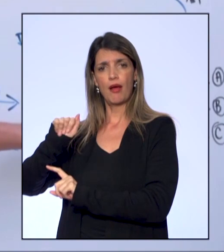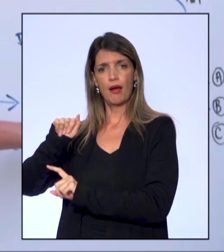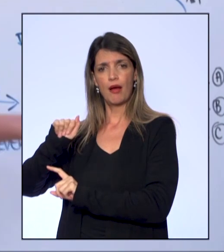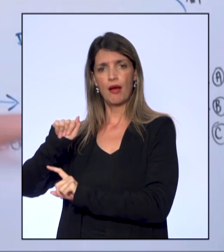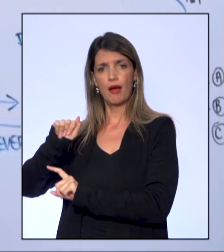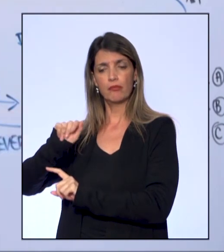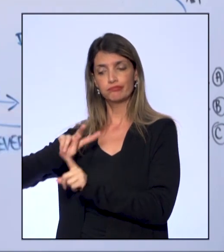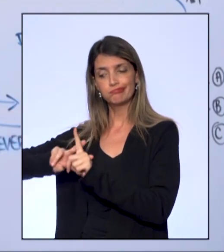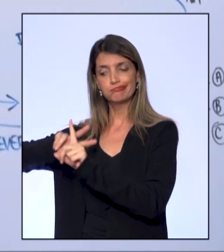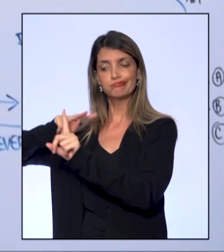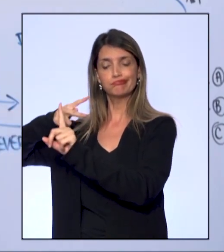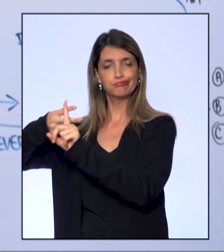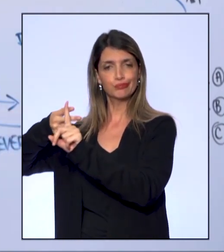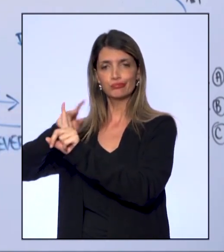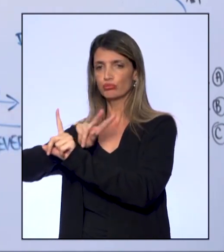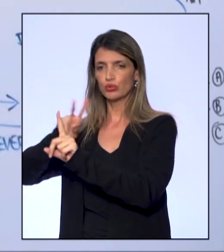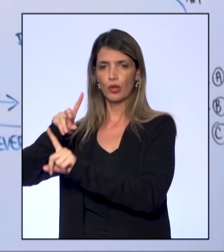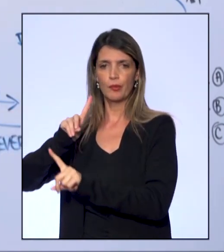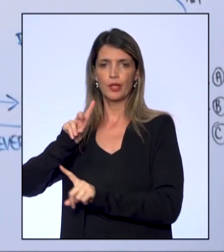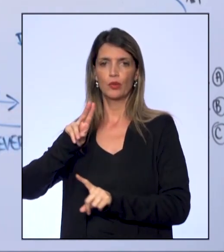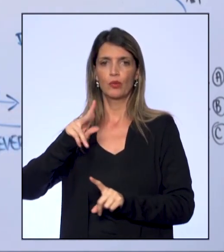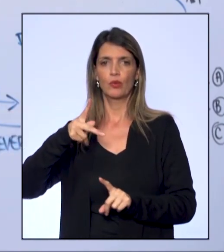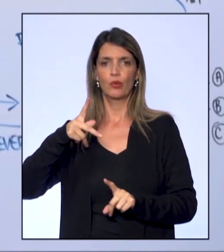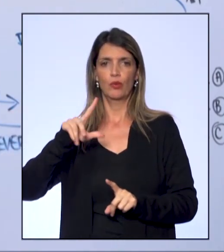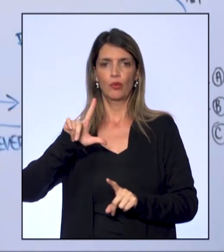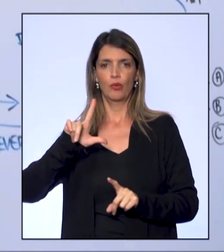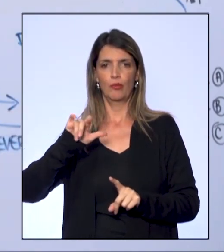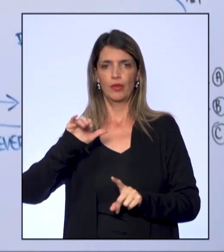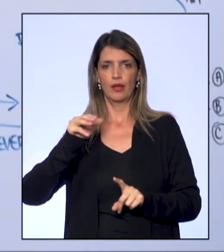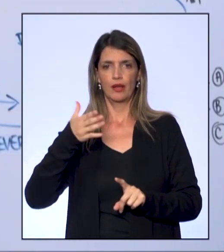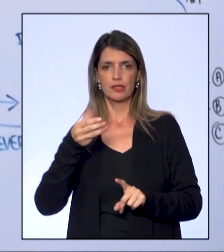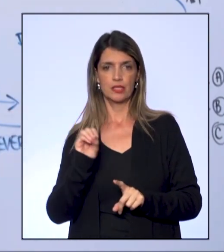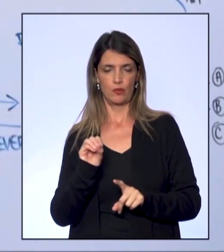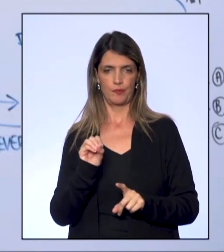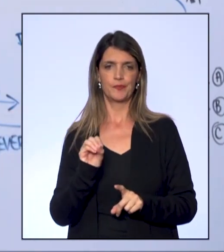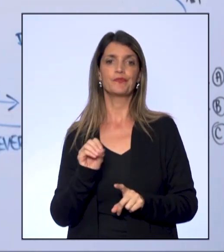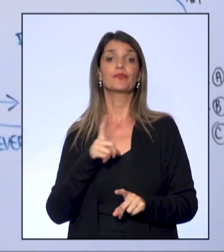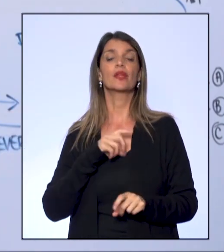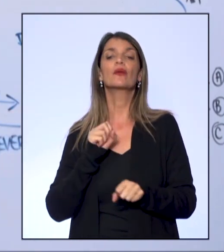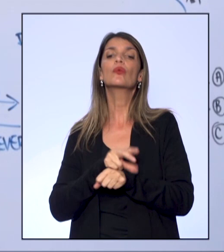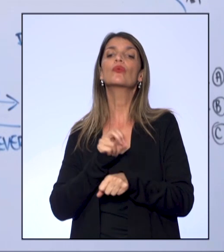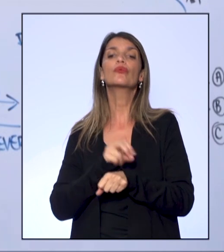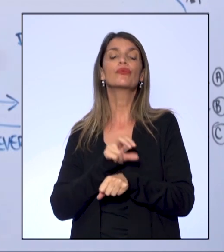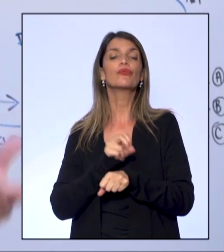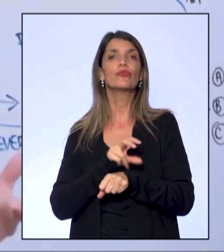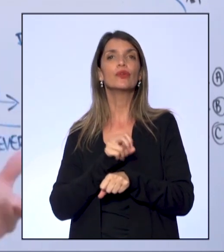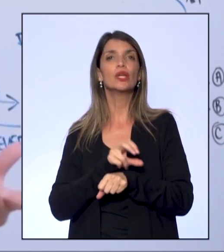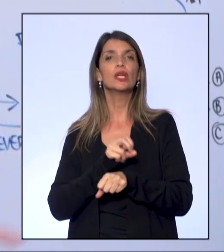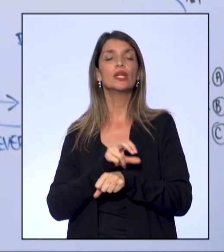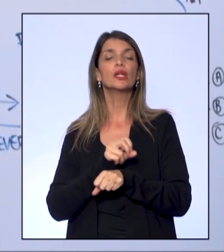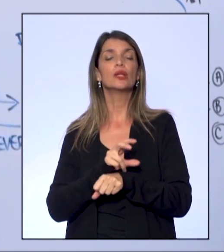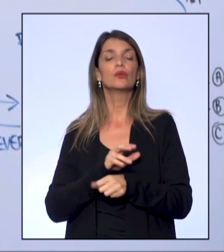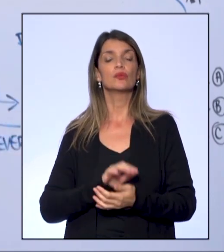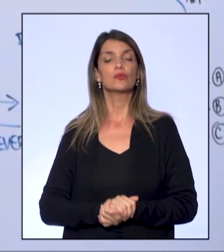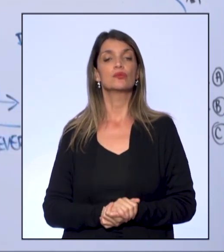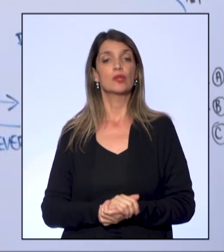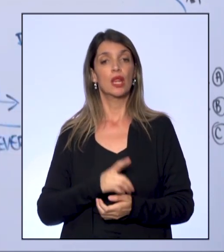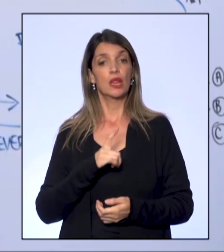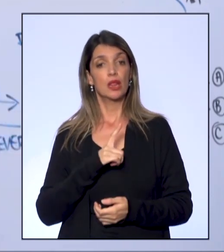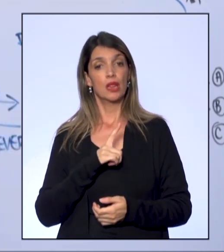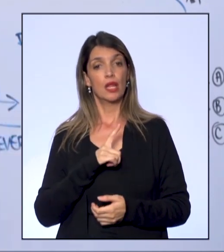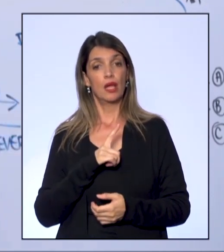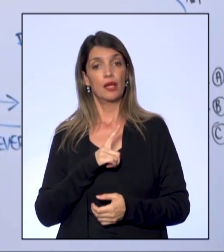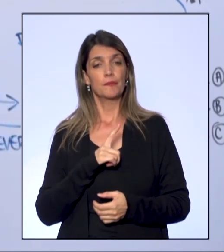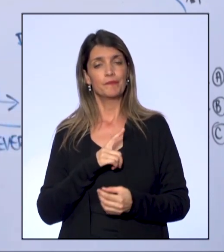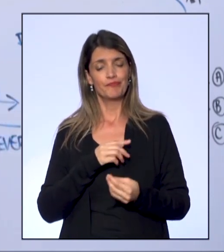de duplicação, sem problema nenhum. Galera, existe um vírus que a gente chama que é um retrovírus, que ele possui uma enzima